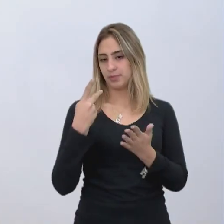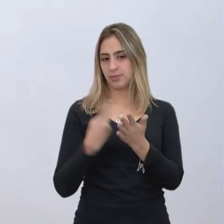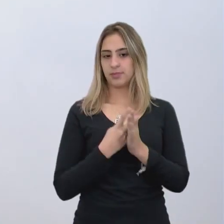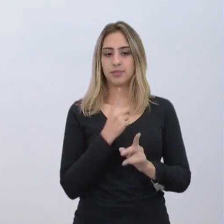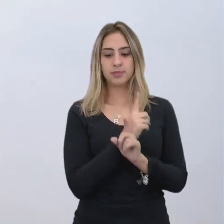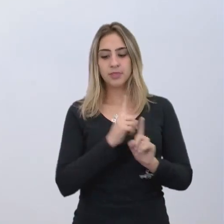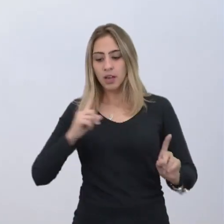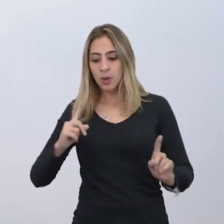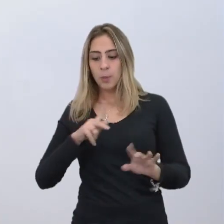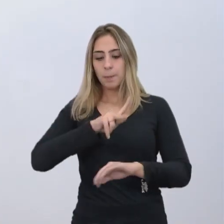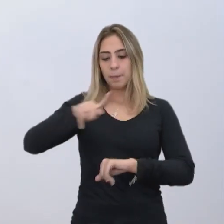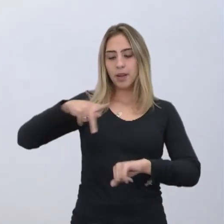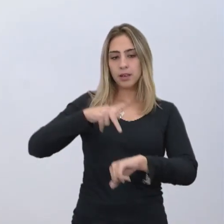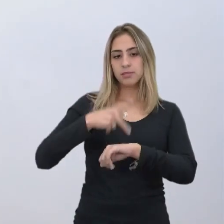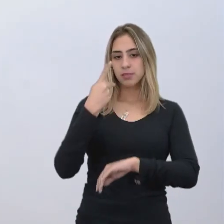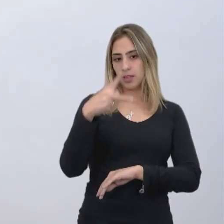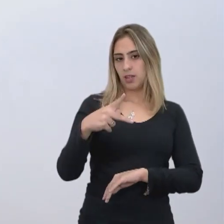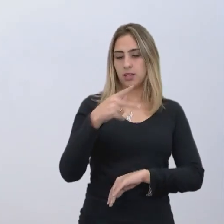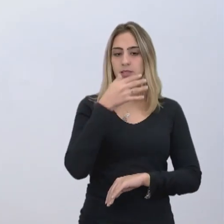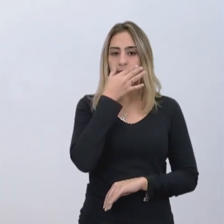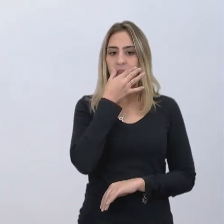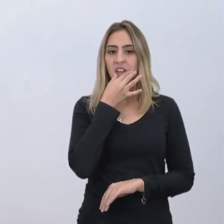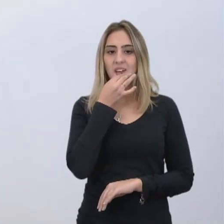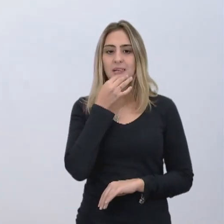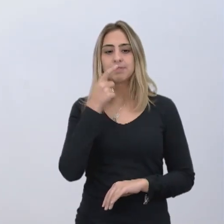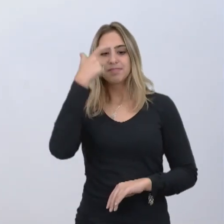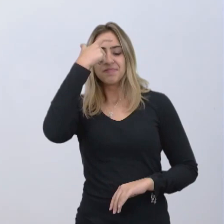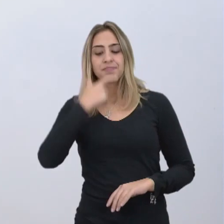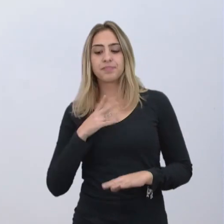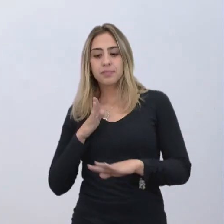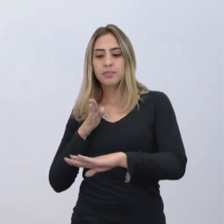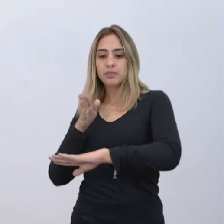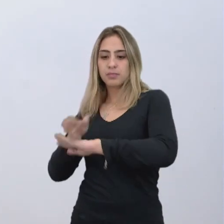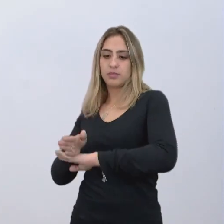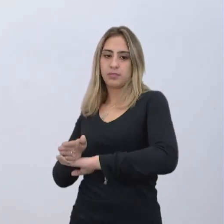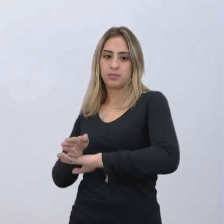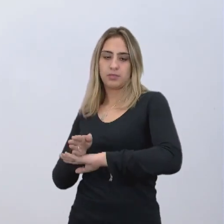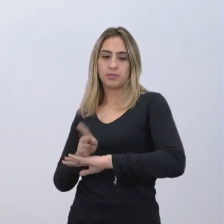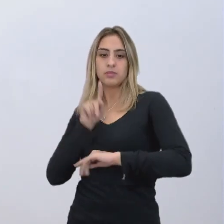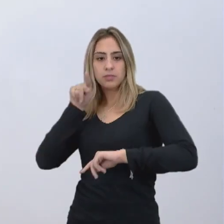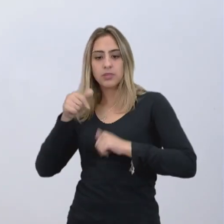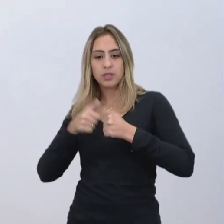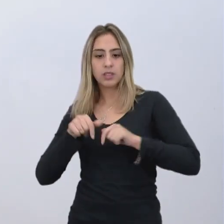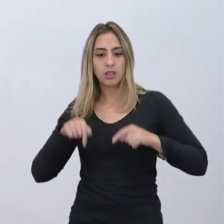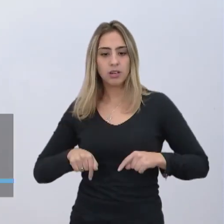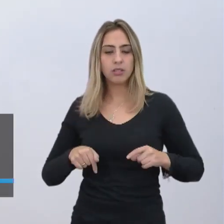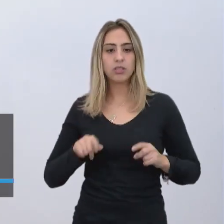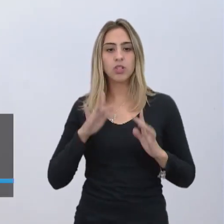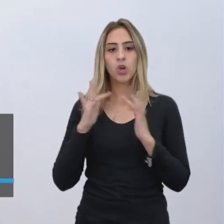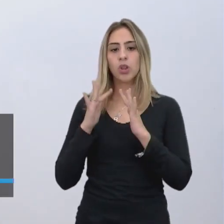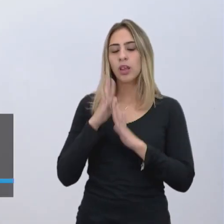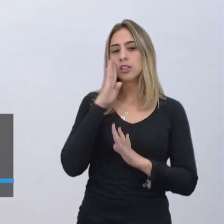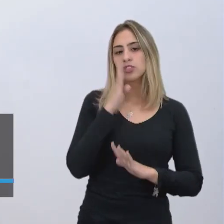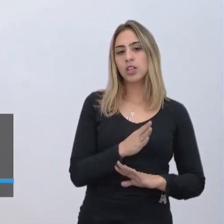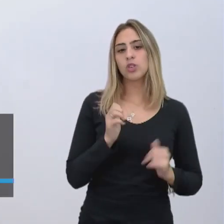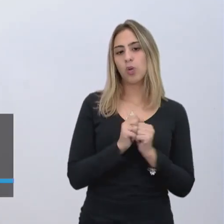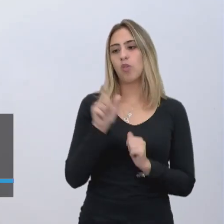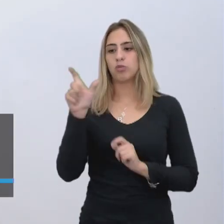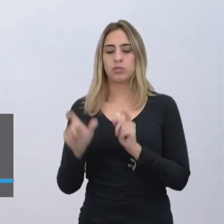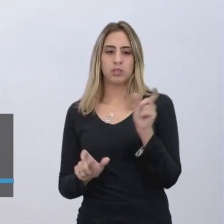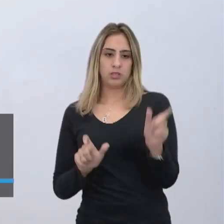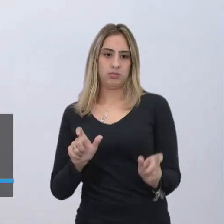vem, e ele vem para cá pessoalmente. Então, ele está aqui num contato direto com